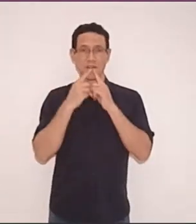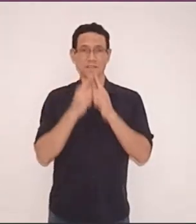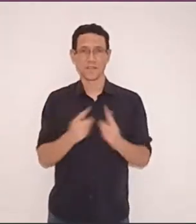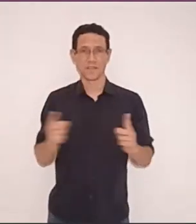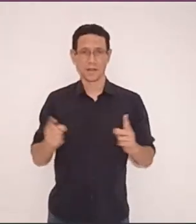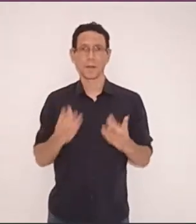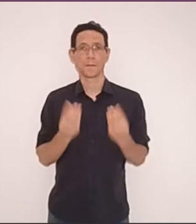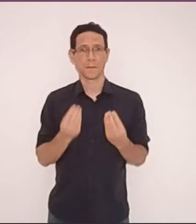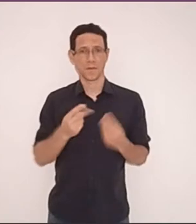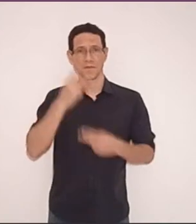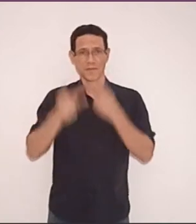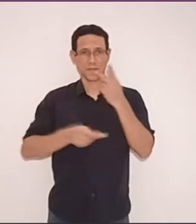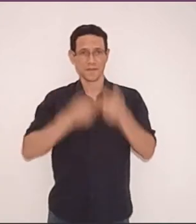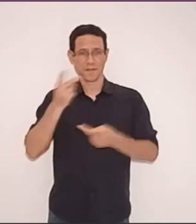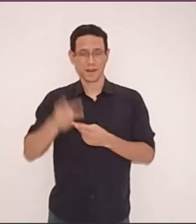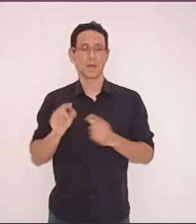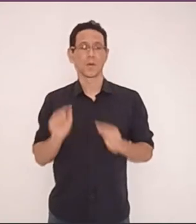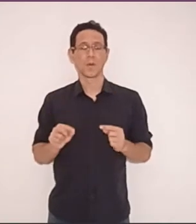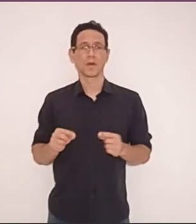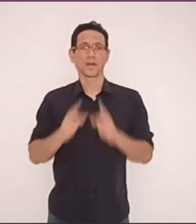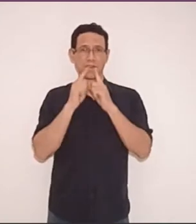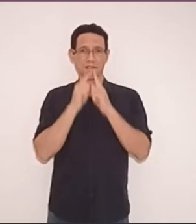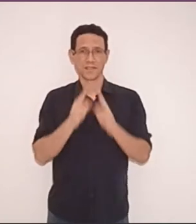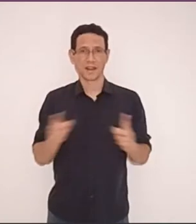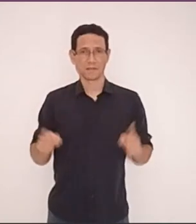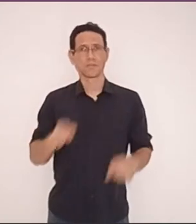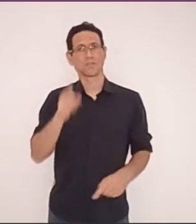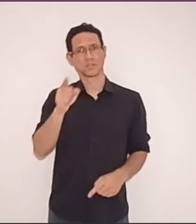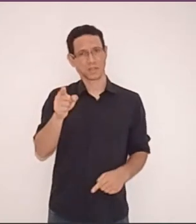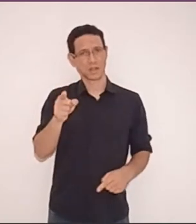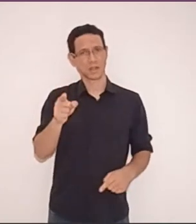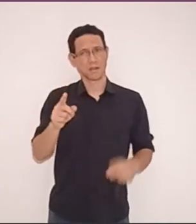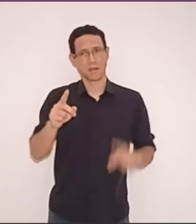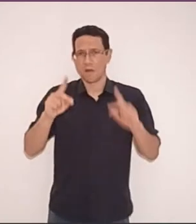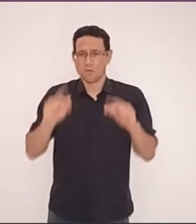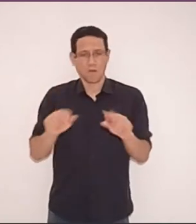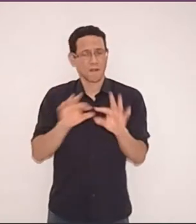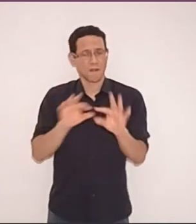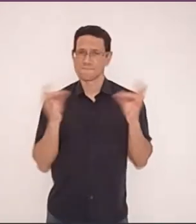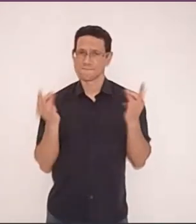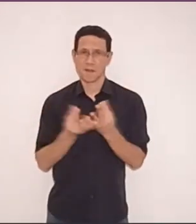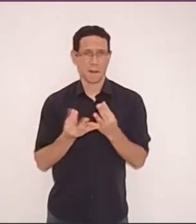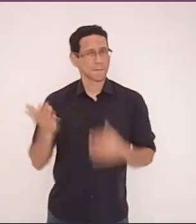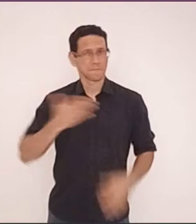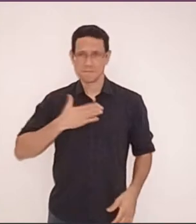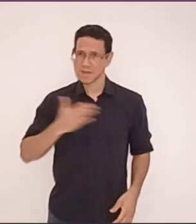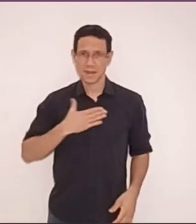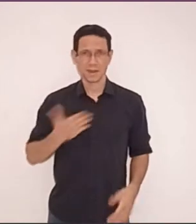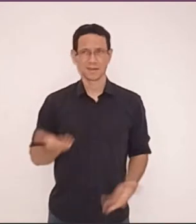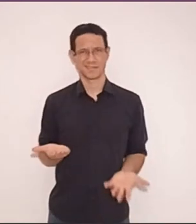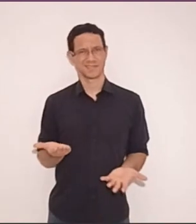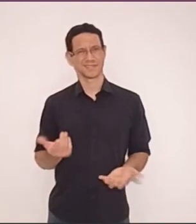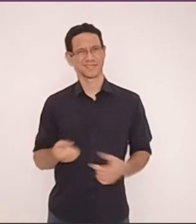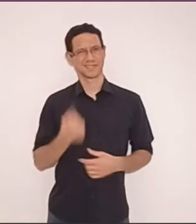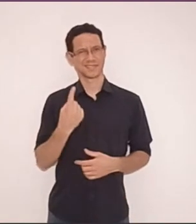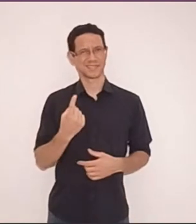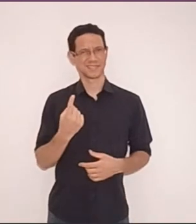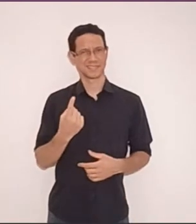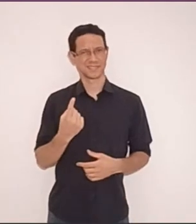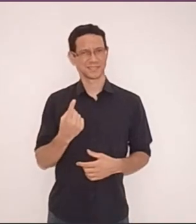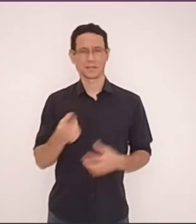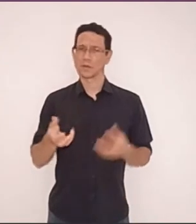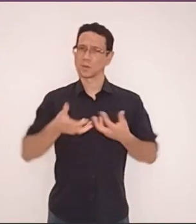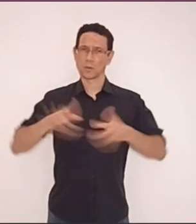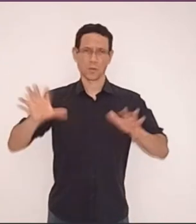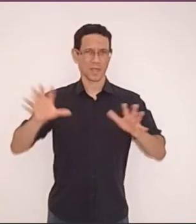que assim que me chama já é sempre aquela frase de que você é tratada como se fosse da família e aí é a gente não